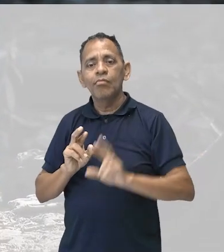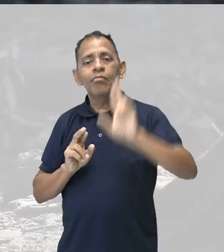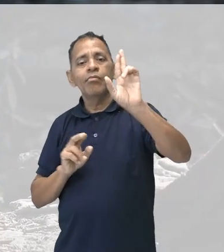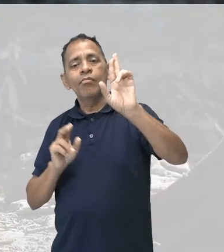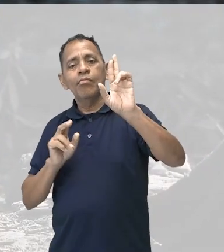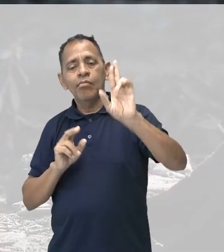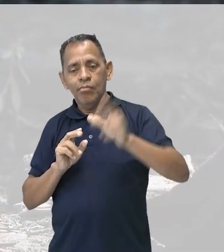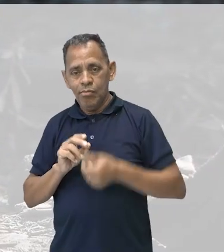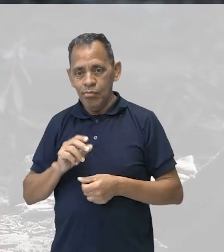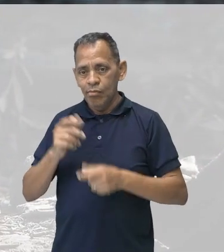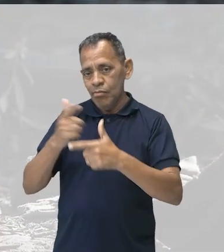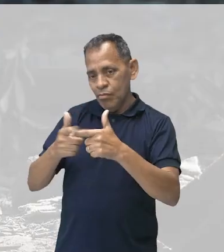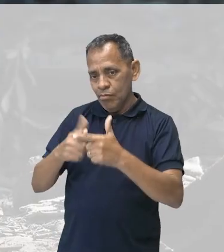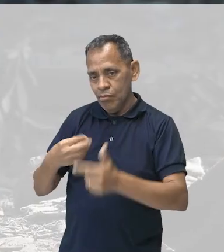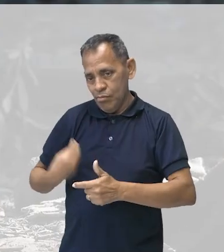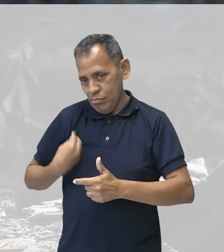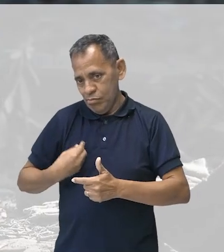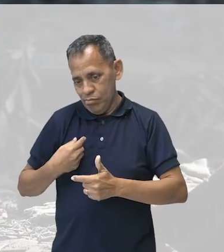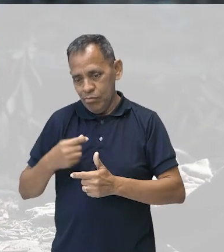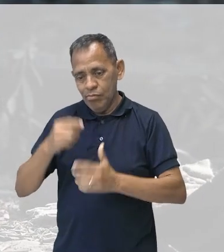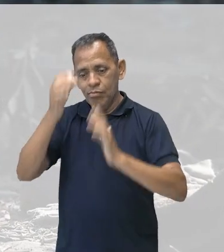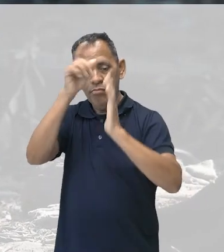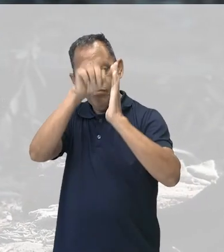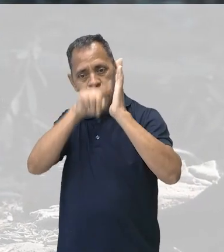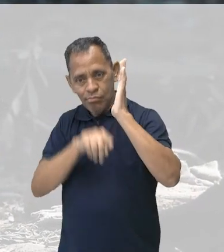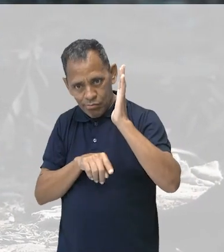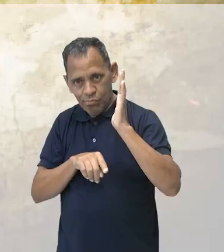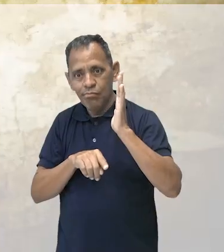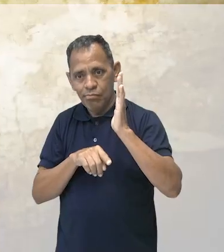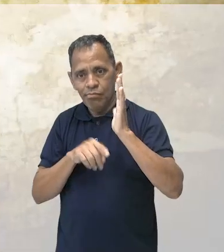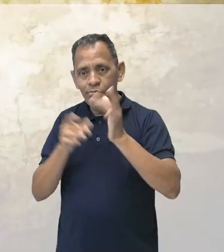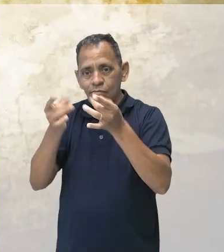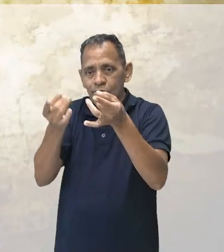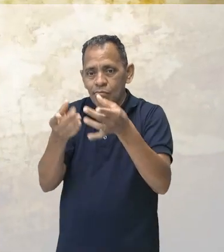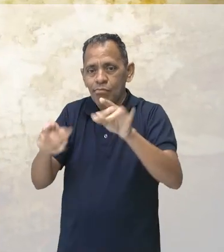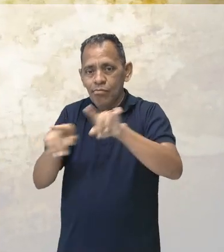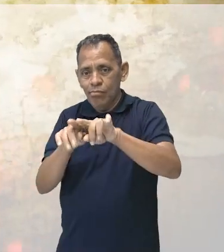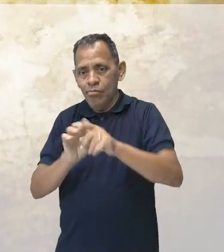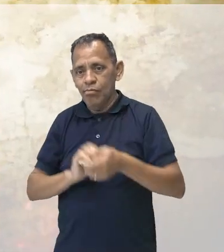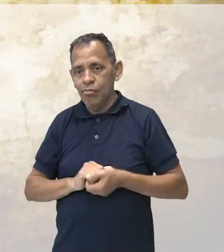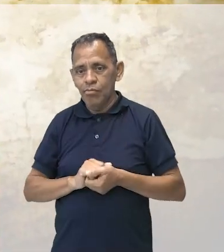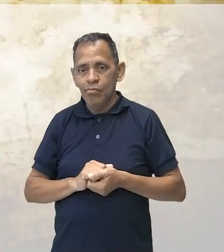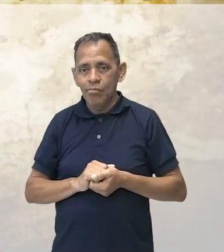uma lista muito restrita de comerciantes.